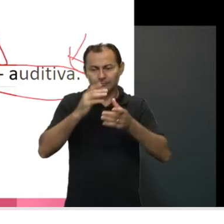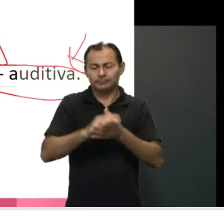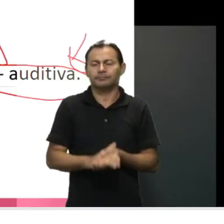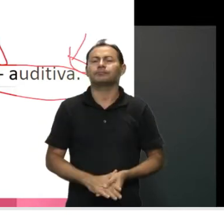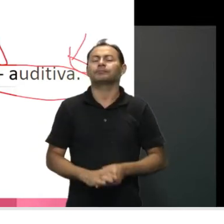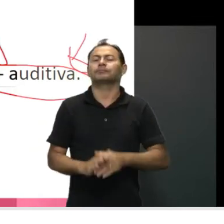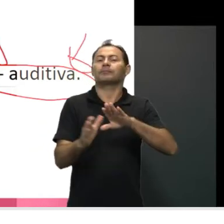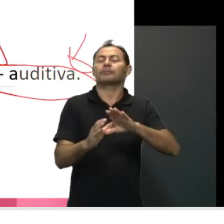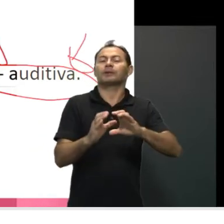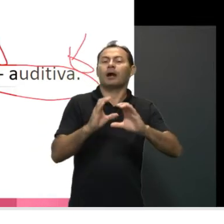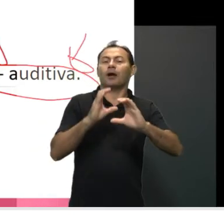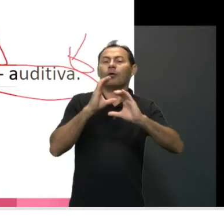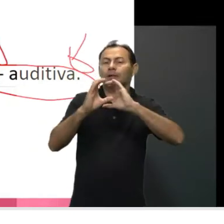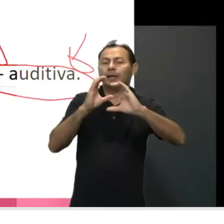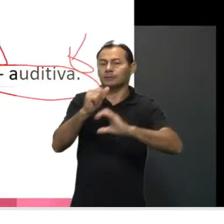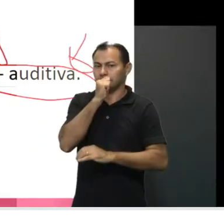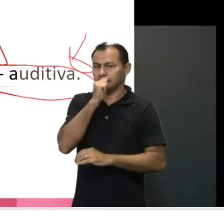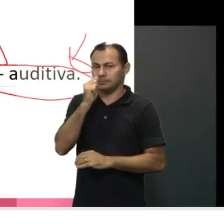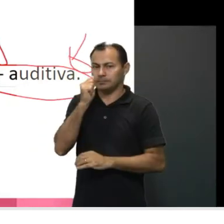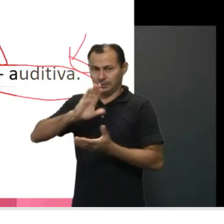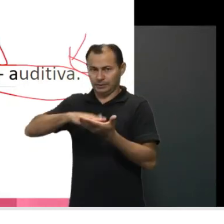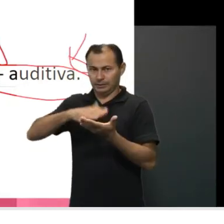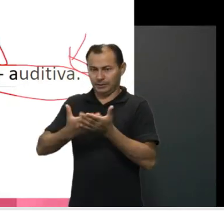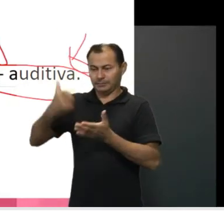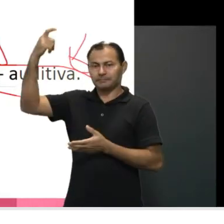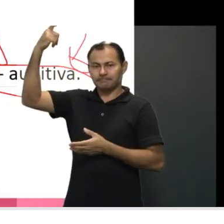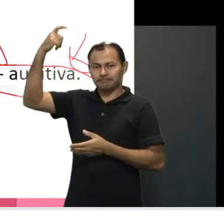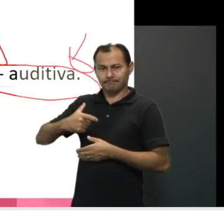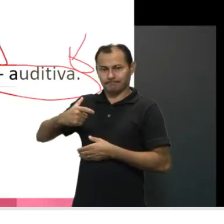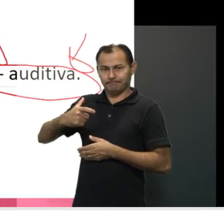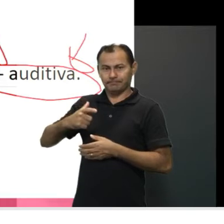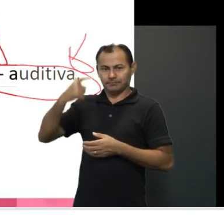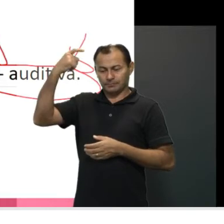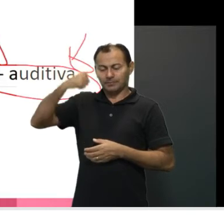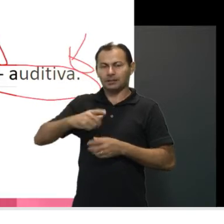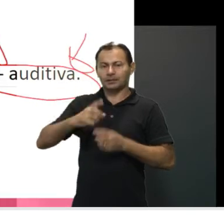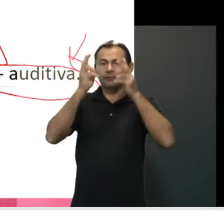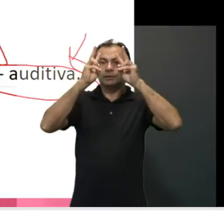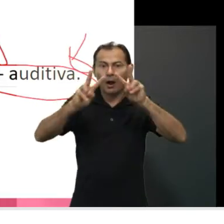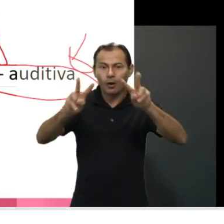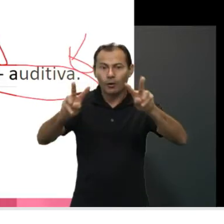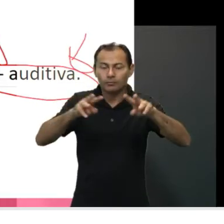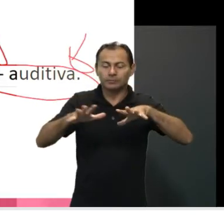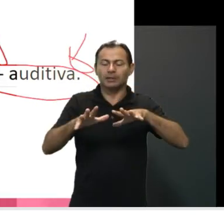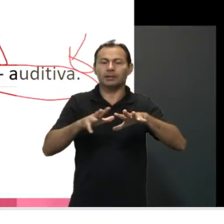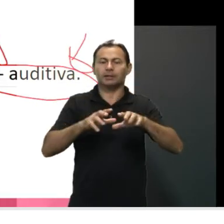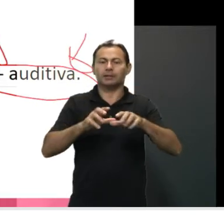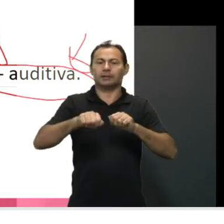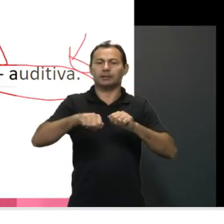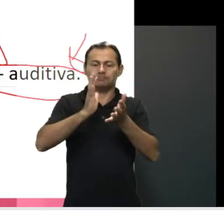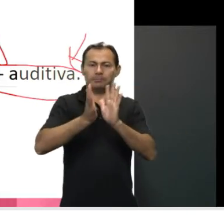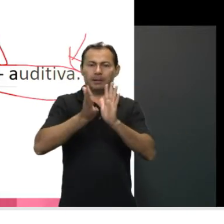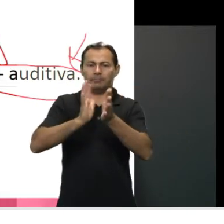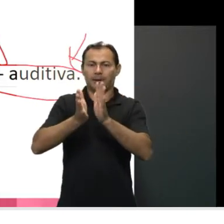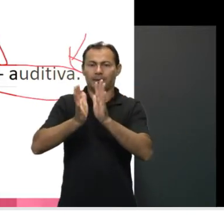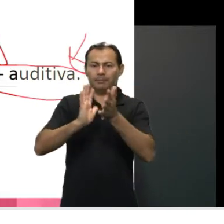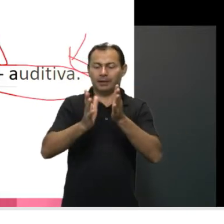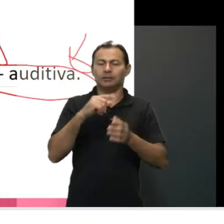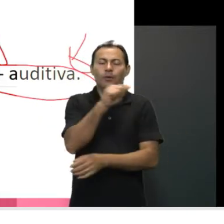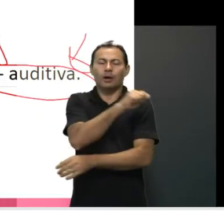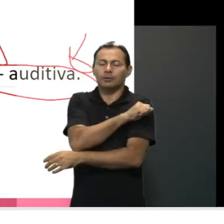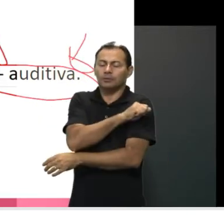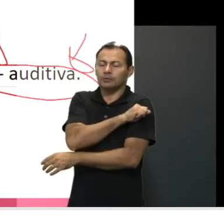nosso intérprete, está sendo visual motora. Por quê? Ele está sinalizando e o nosso aluno surdo está,